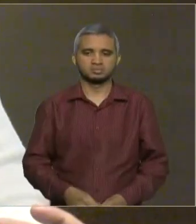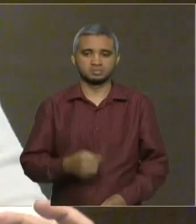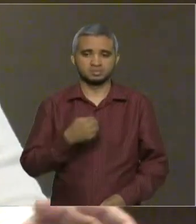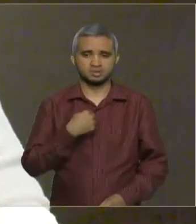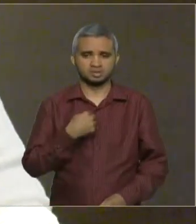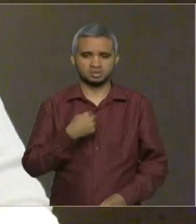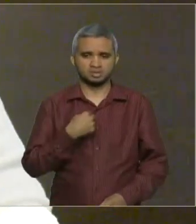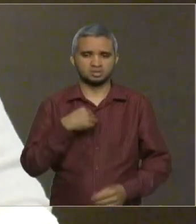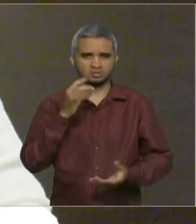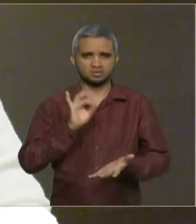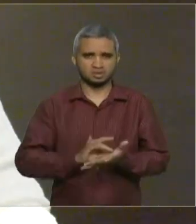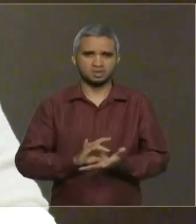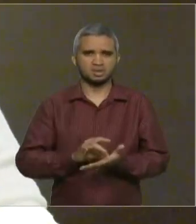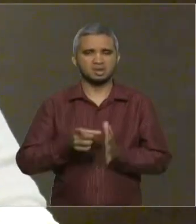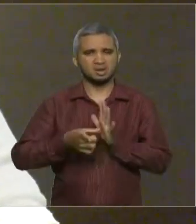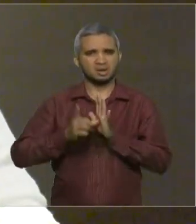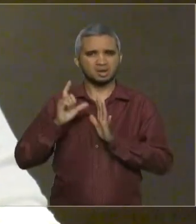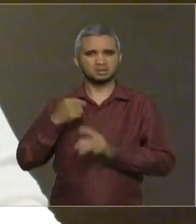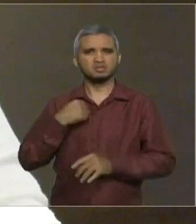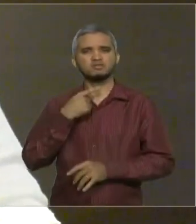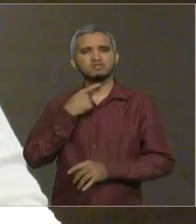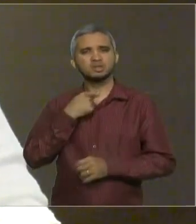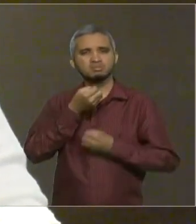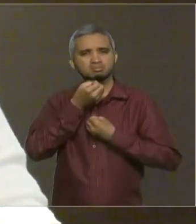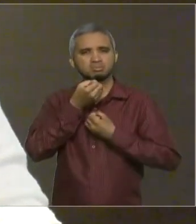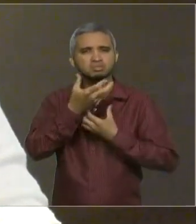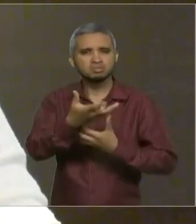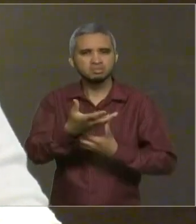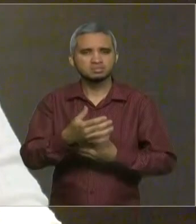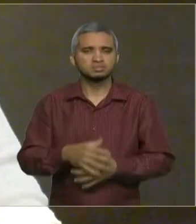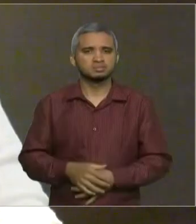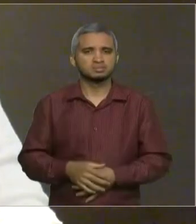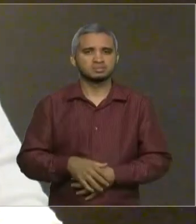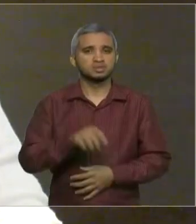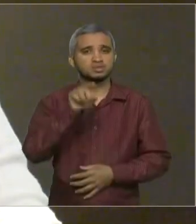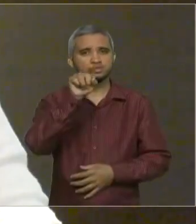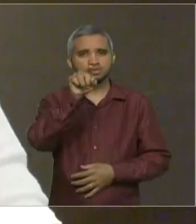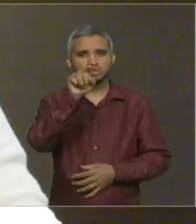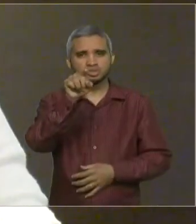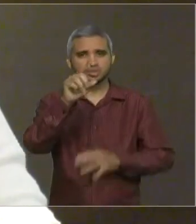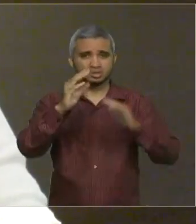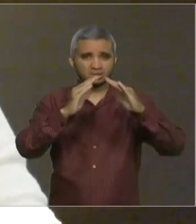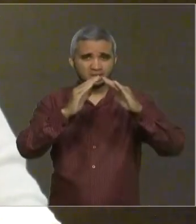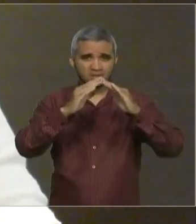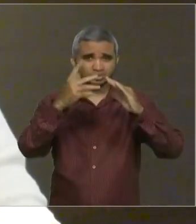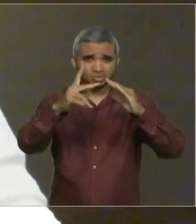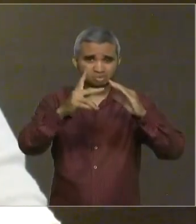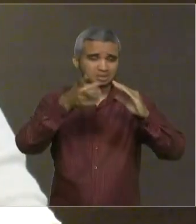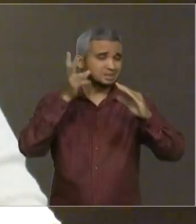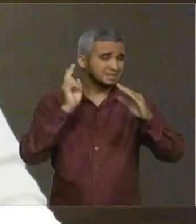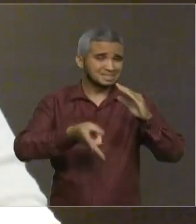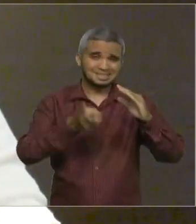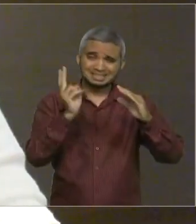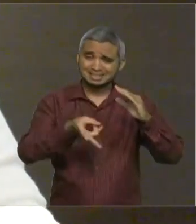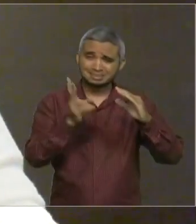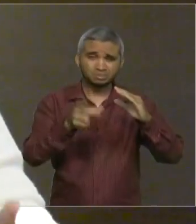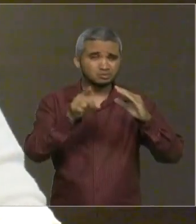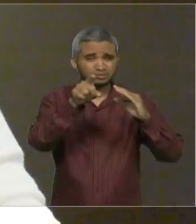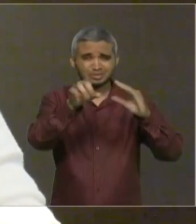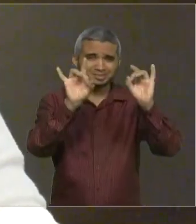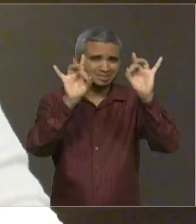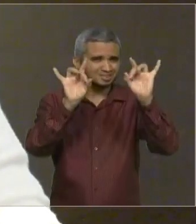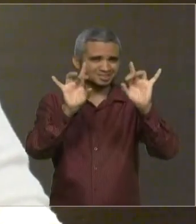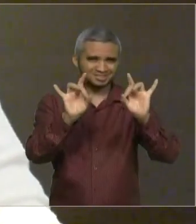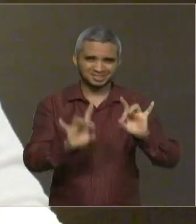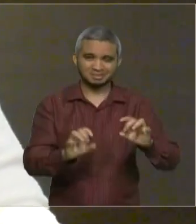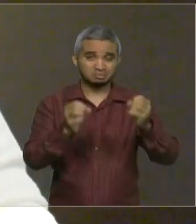lhe dito, Andréia. Você sempre foi o brilho da sua casa. Eu conheci inicialmente, em